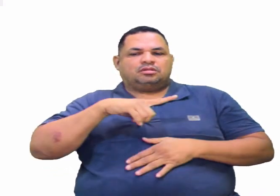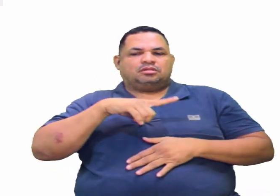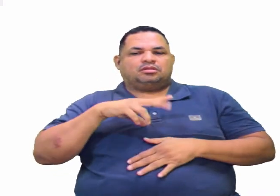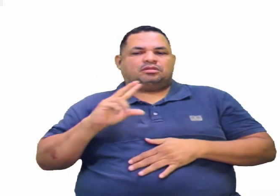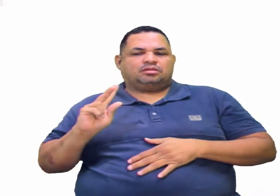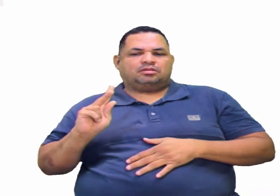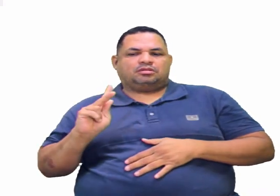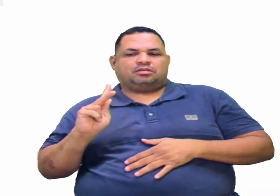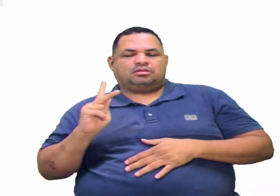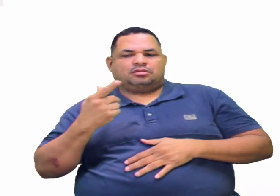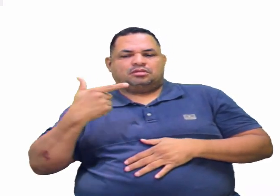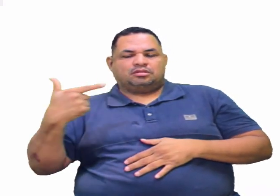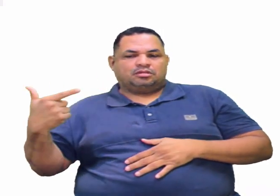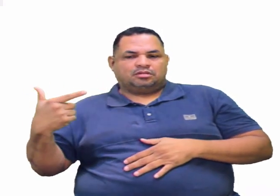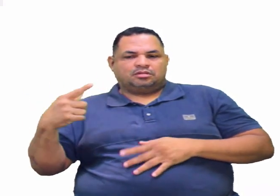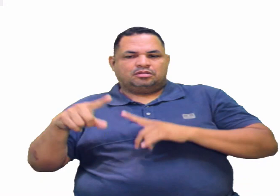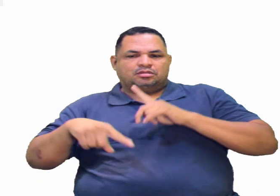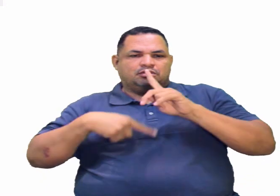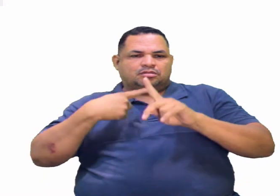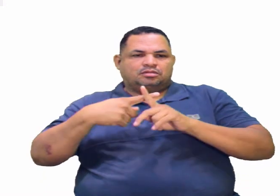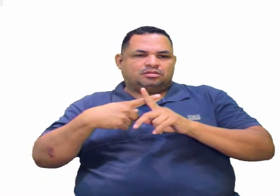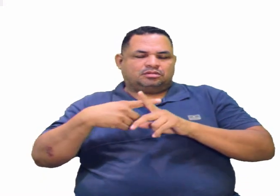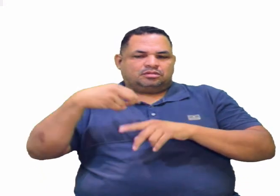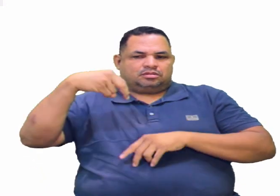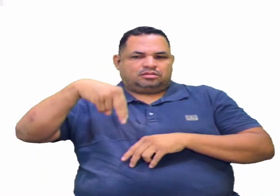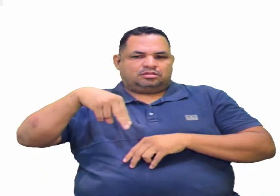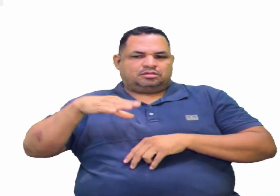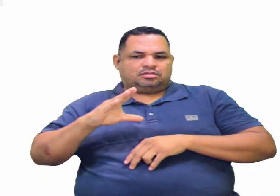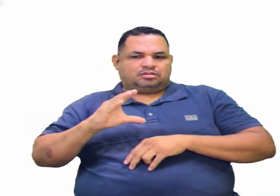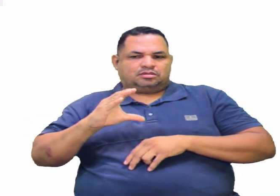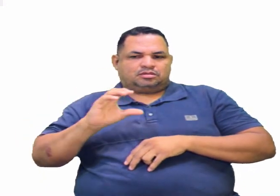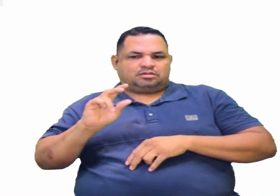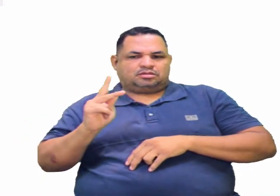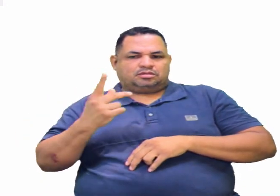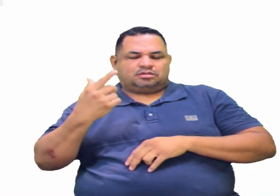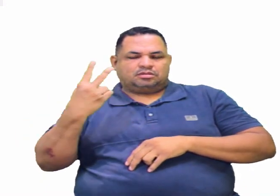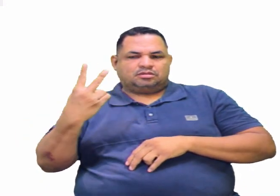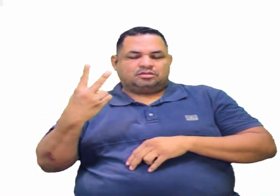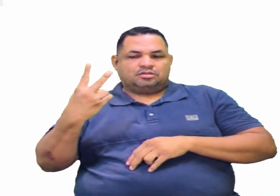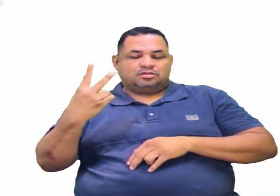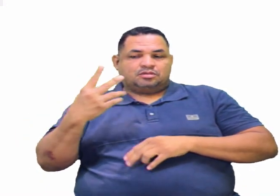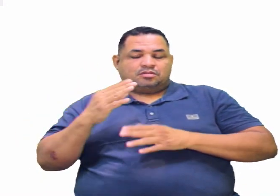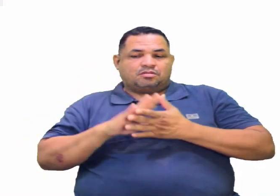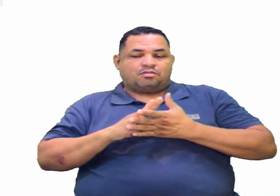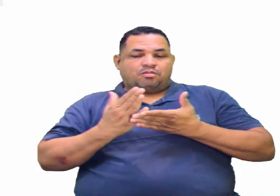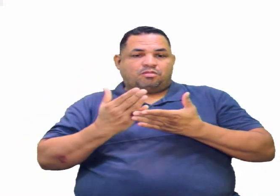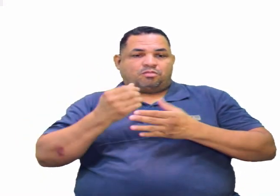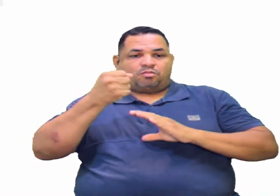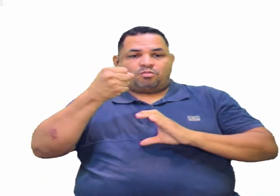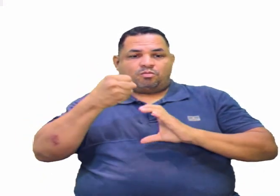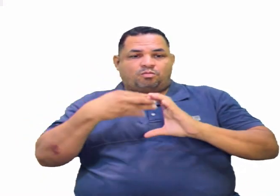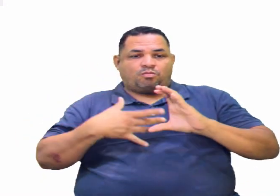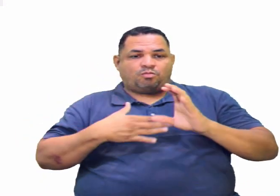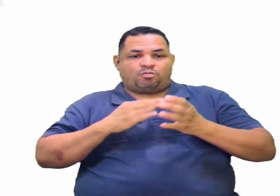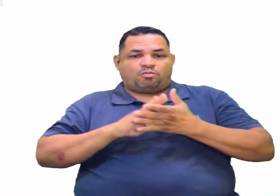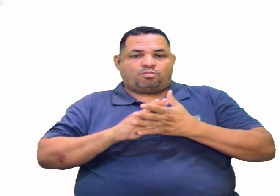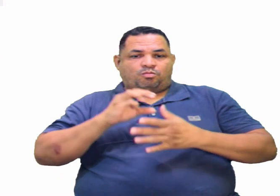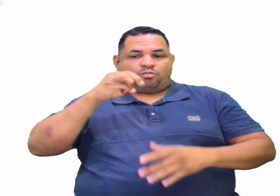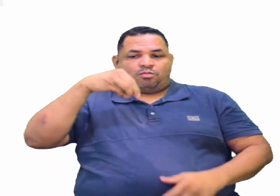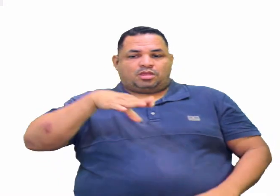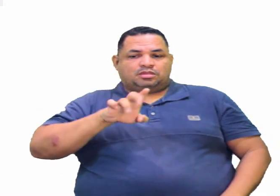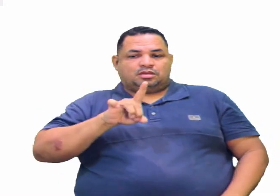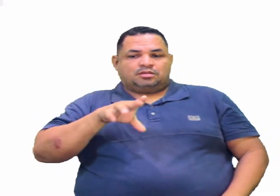hidrogênio, oxigênio e o NH2. Essa configuração aqui é a configuração da